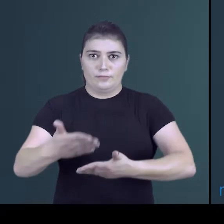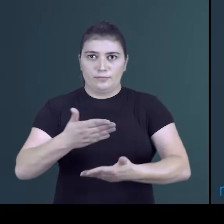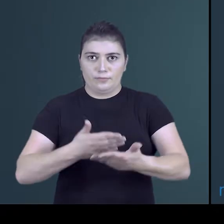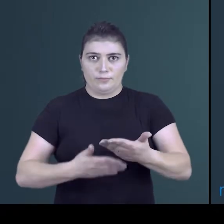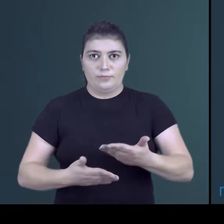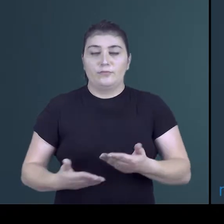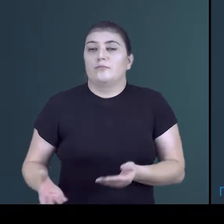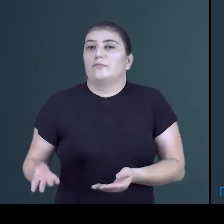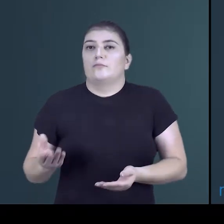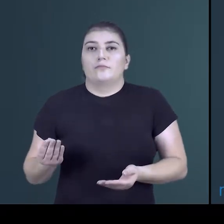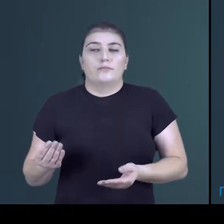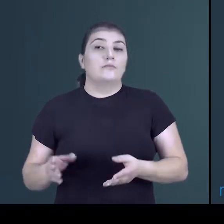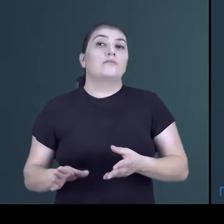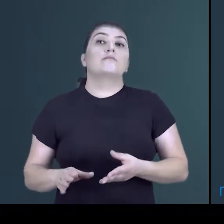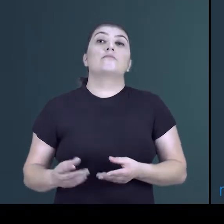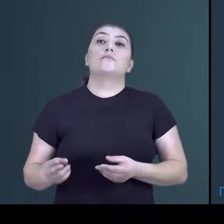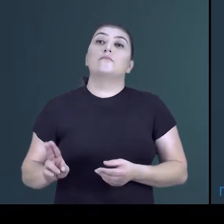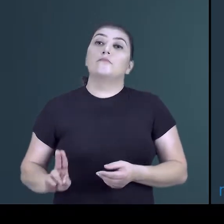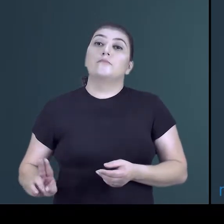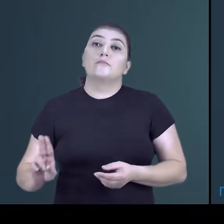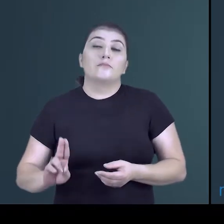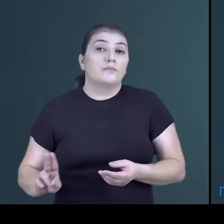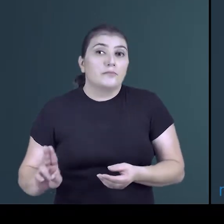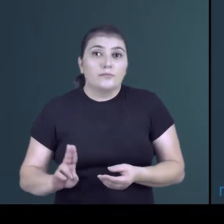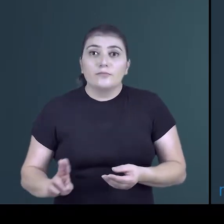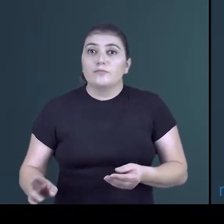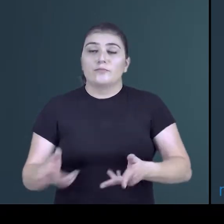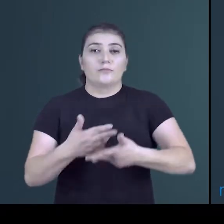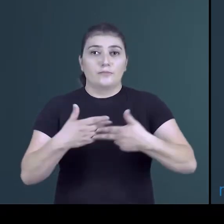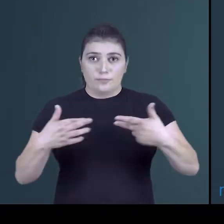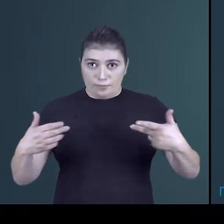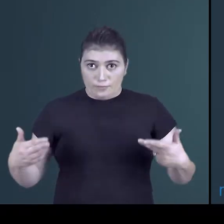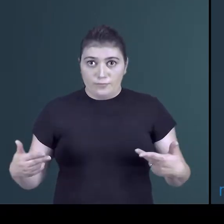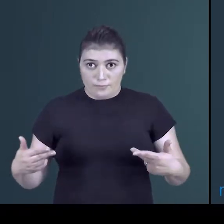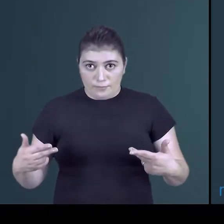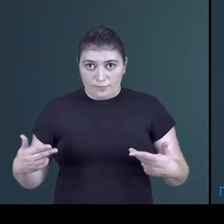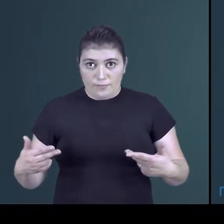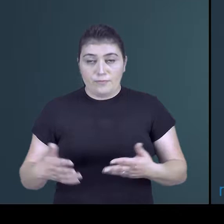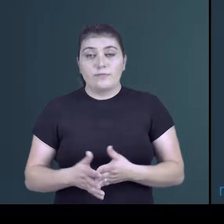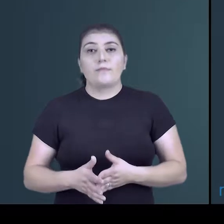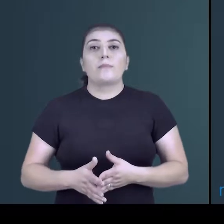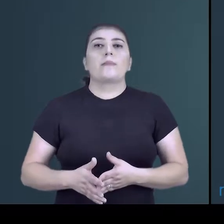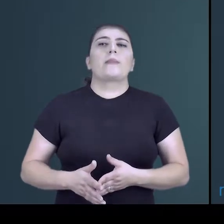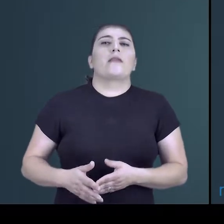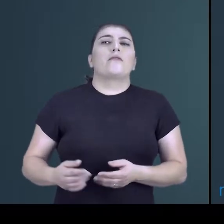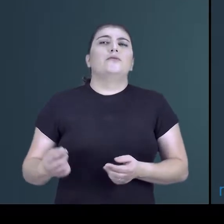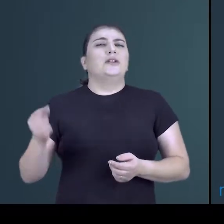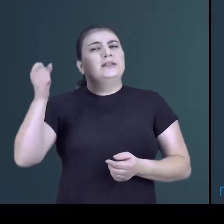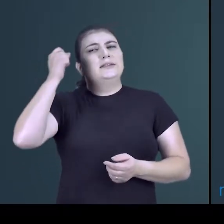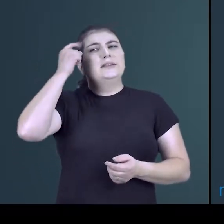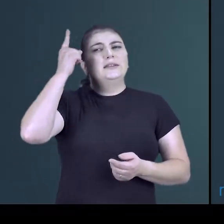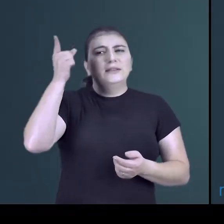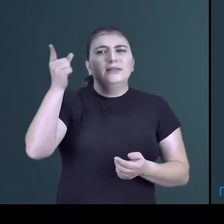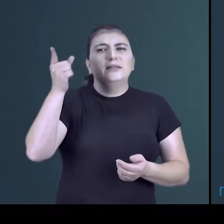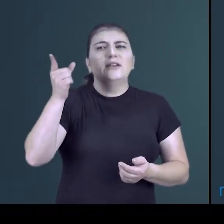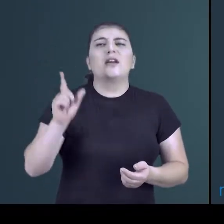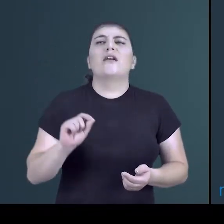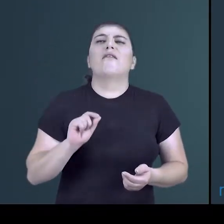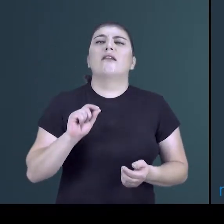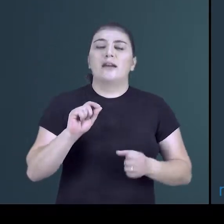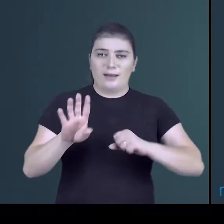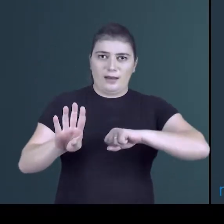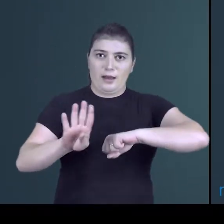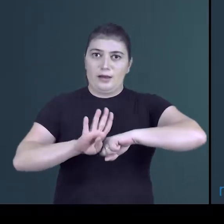relações sintáticas que estão entre essas outras classes de palavras. O núcleo dessa ideia deve